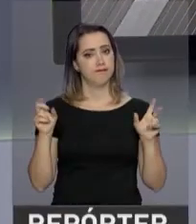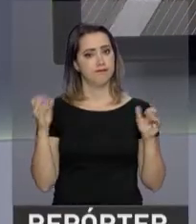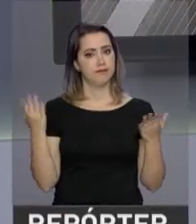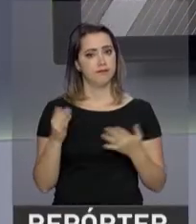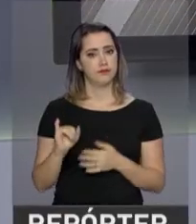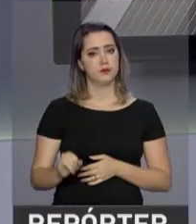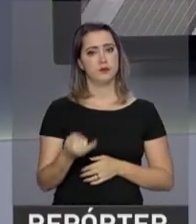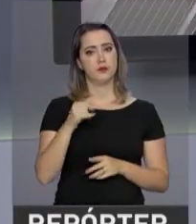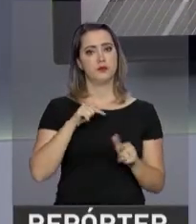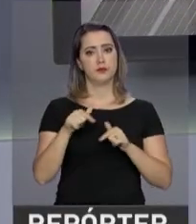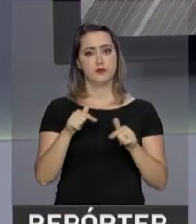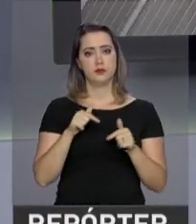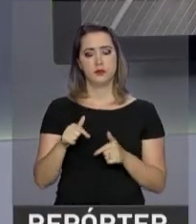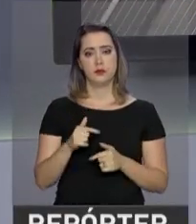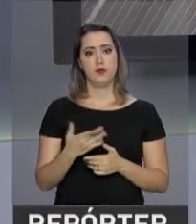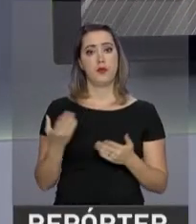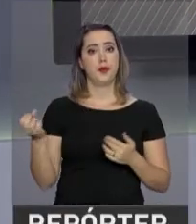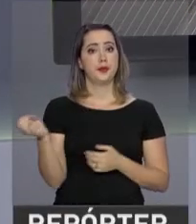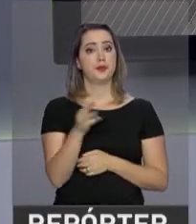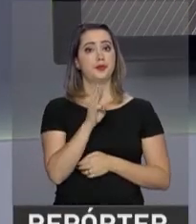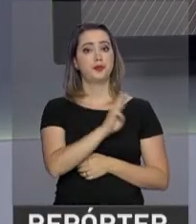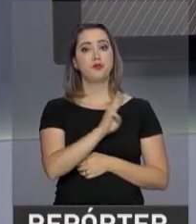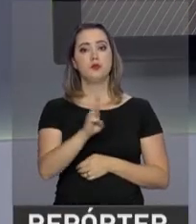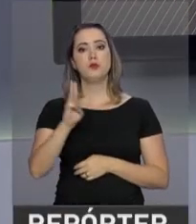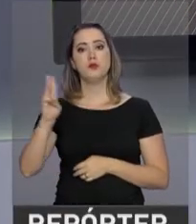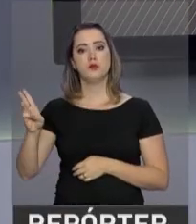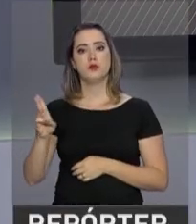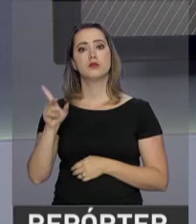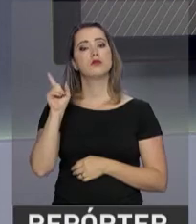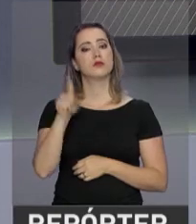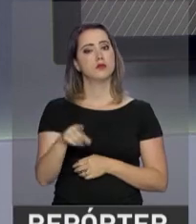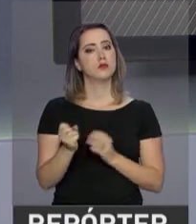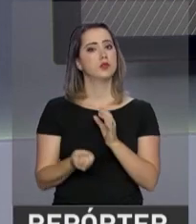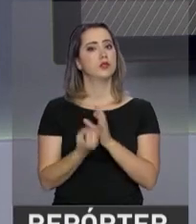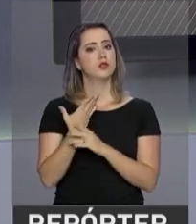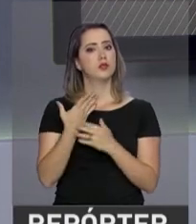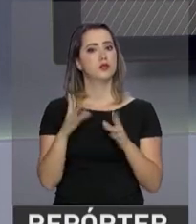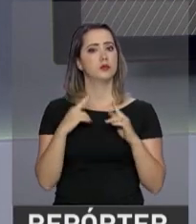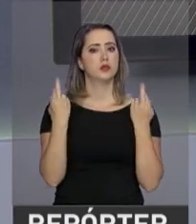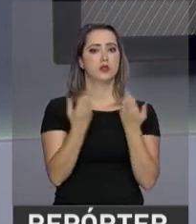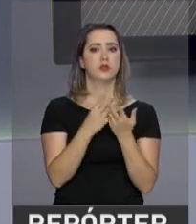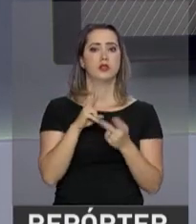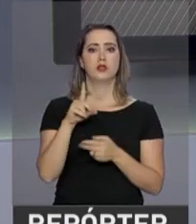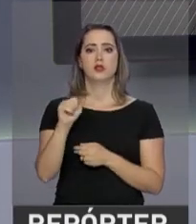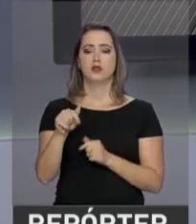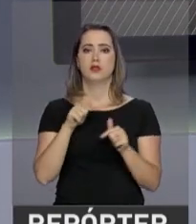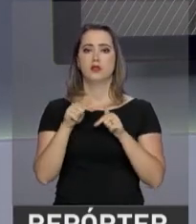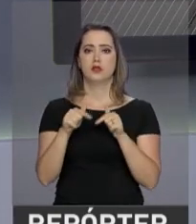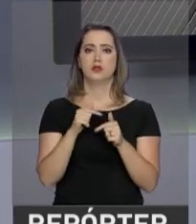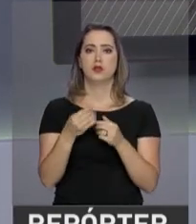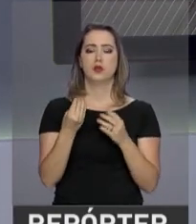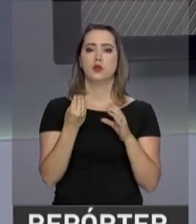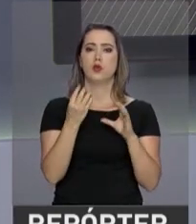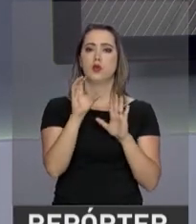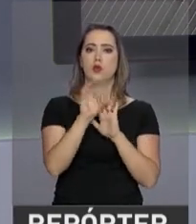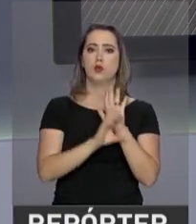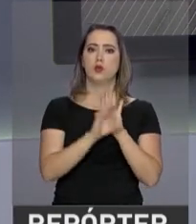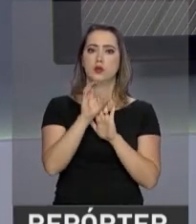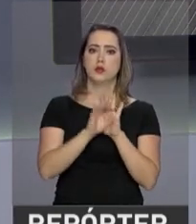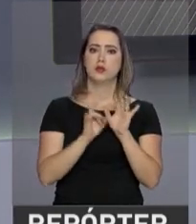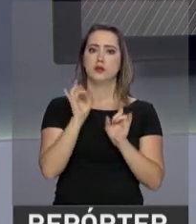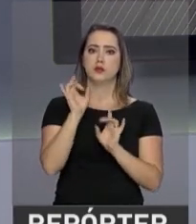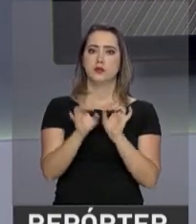é oportunidade de trabalho. Uma plataforma online foi criada para reunir vagas de emprego e envio de